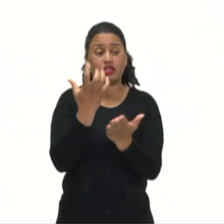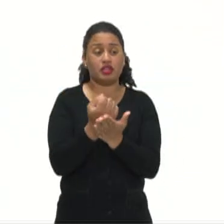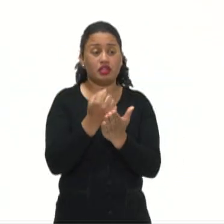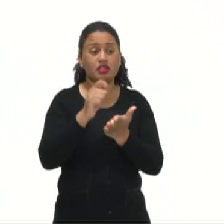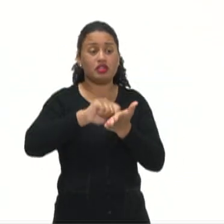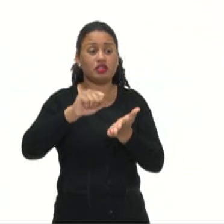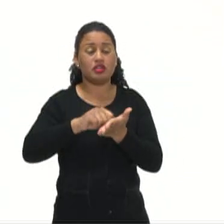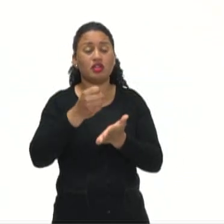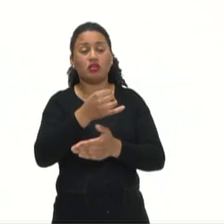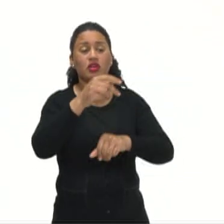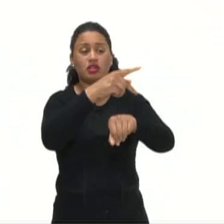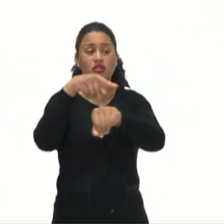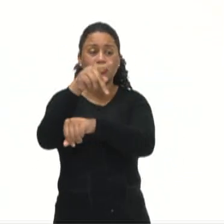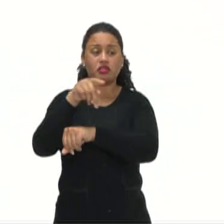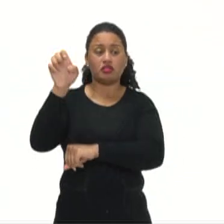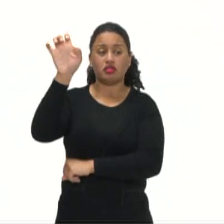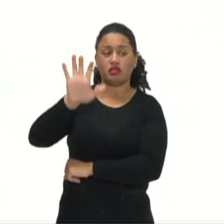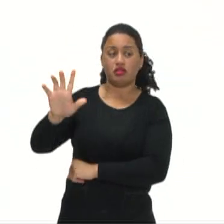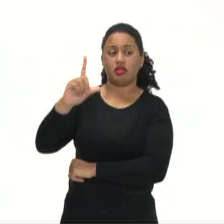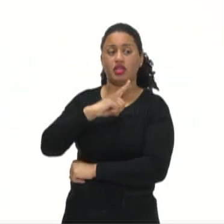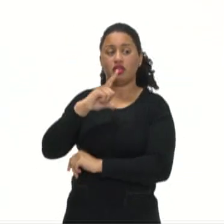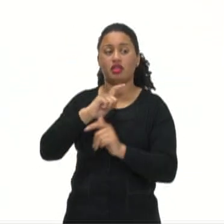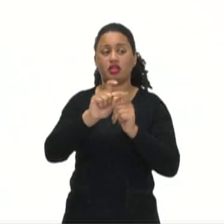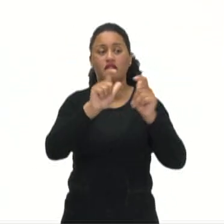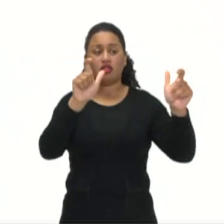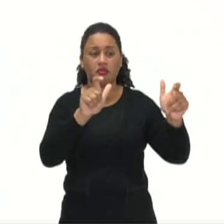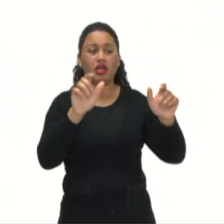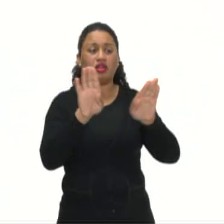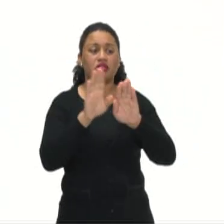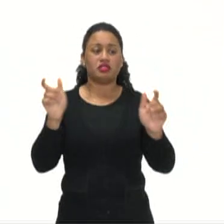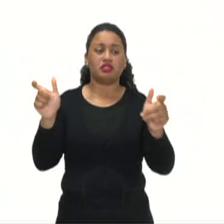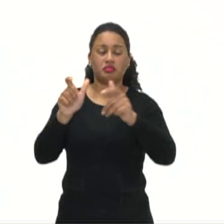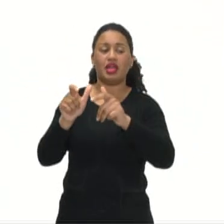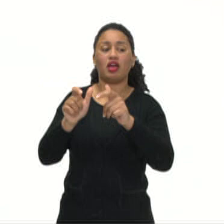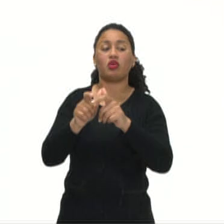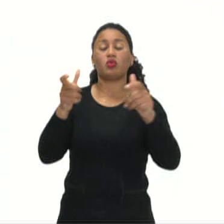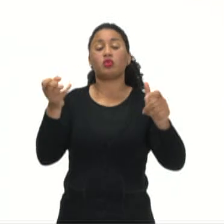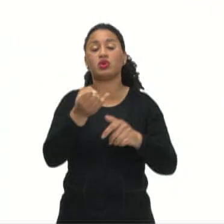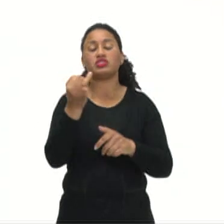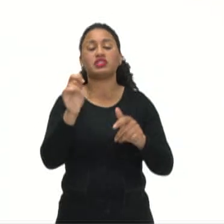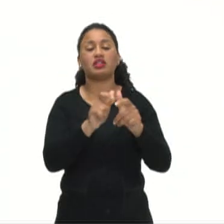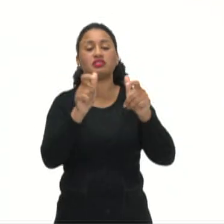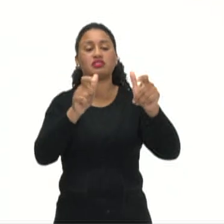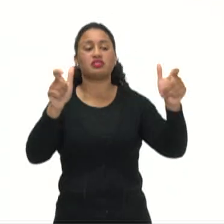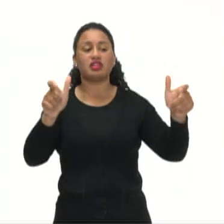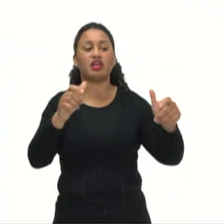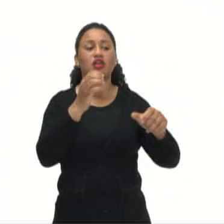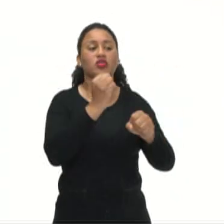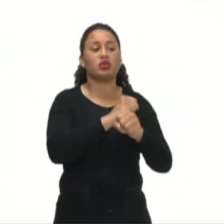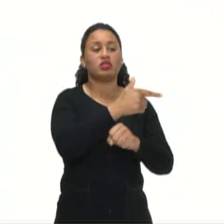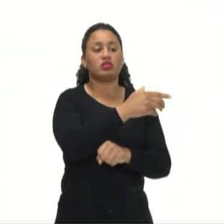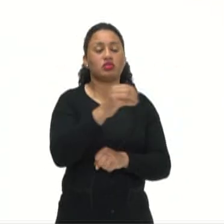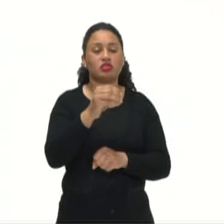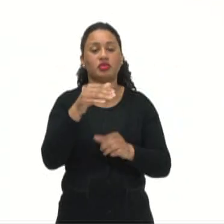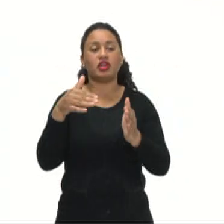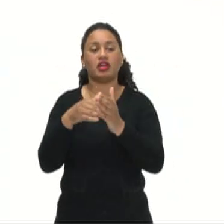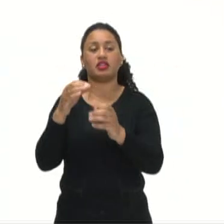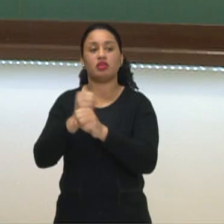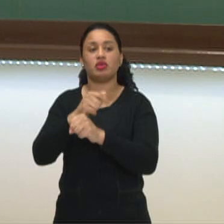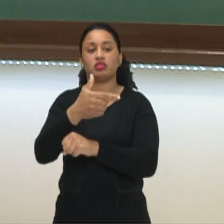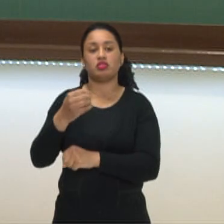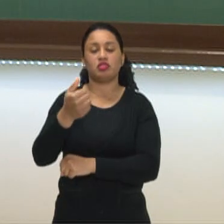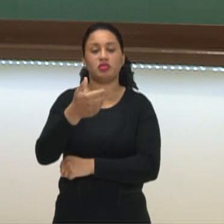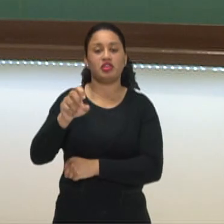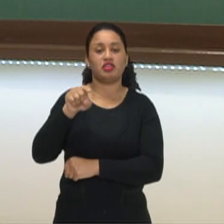são os países europeus que apresentam as maiores e menores taxas de crescimento entre 2000 e 2015. Agora é